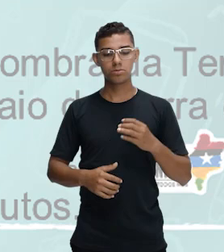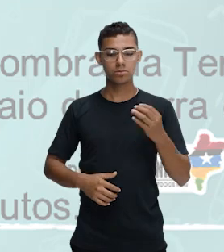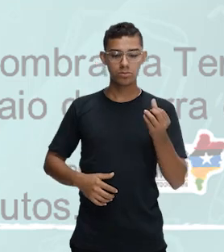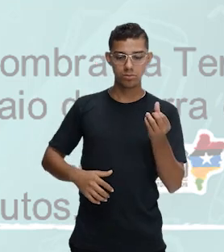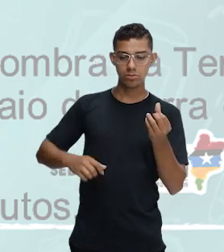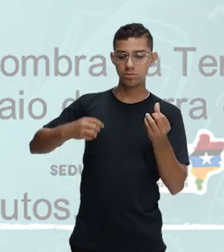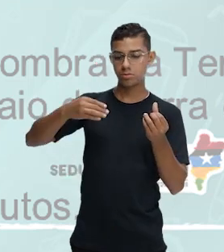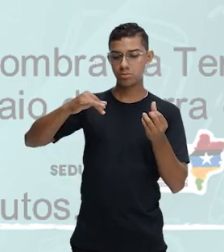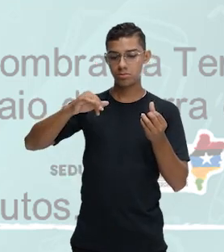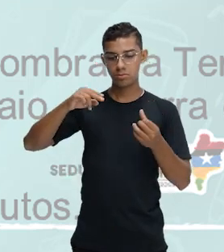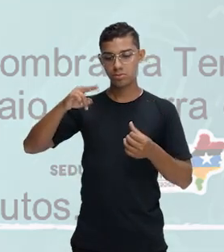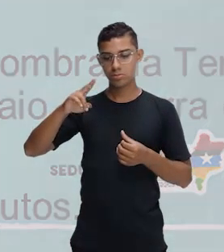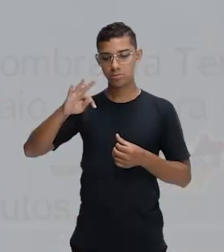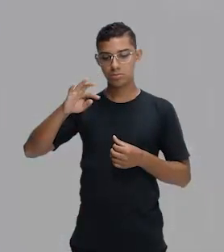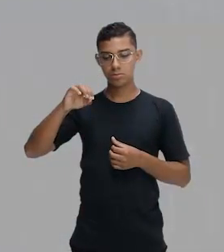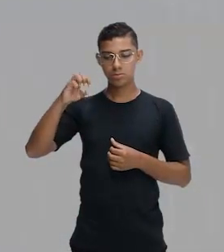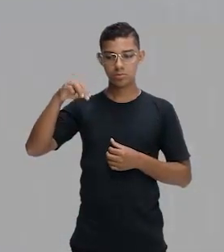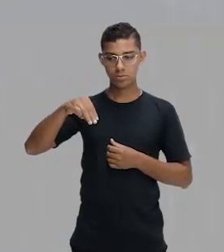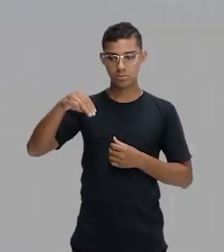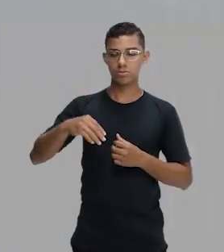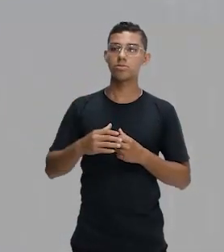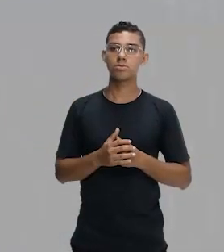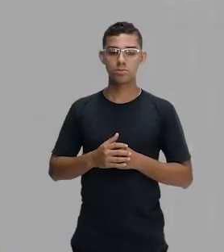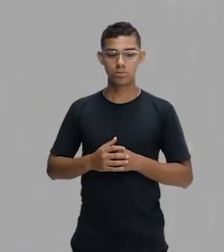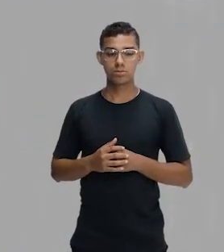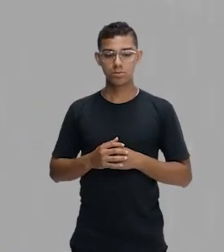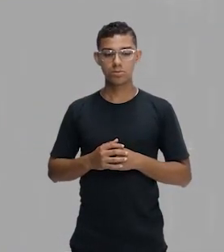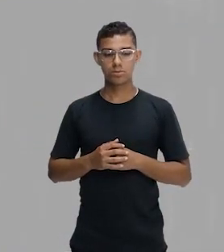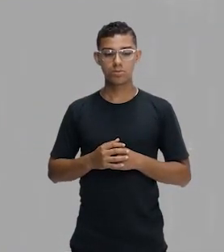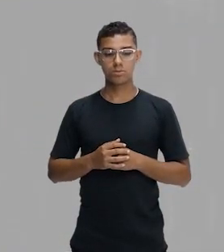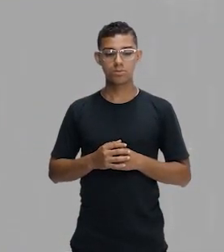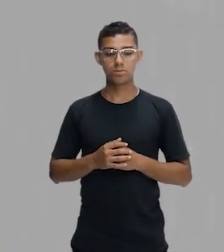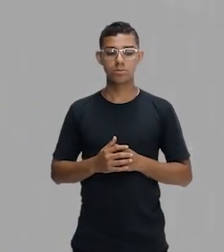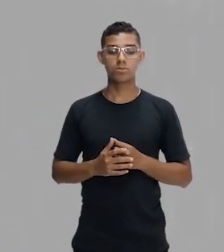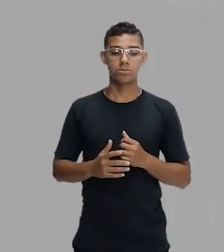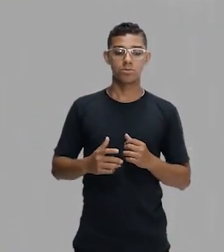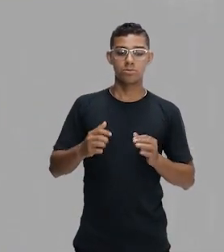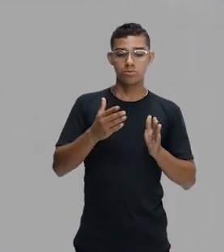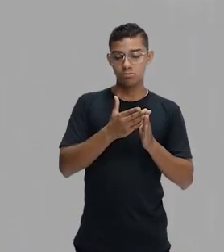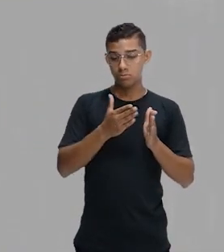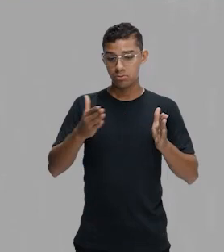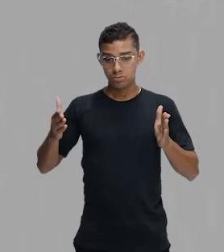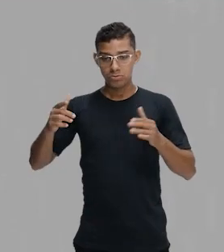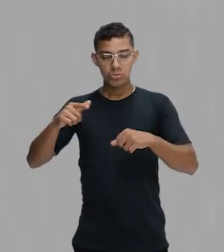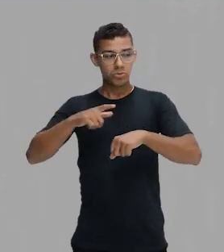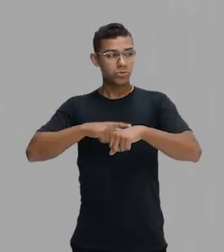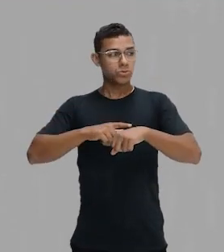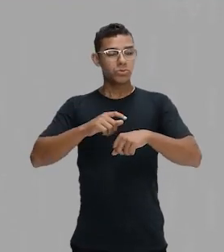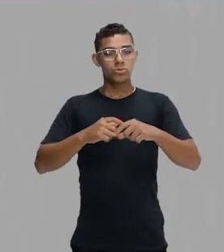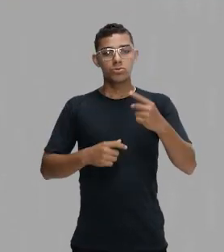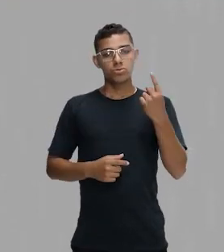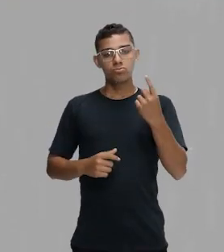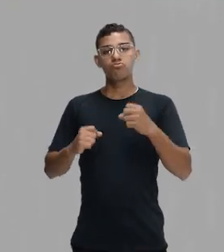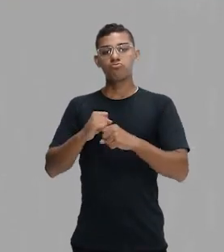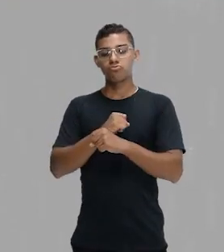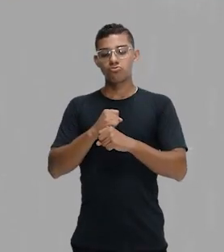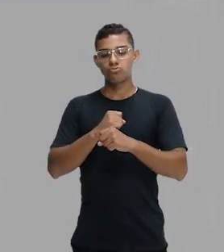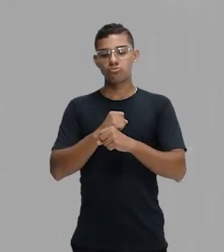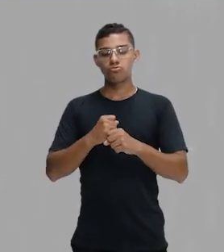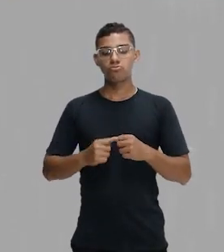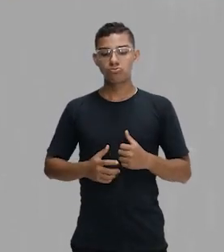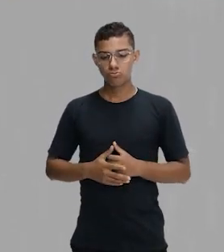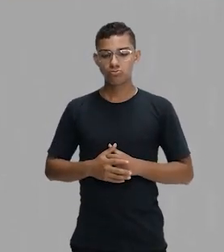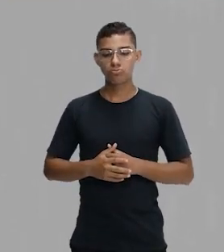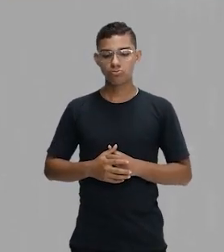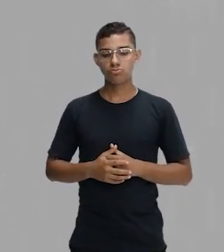minutos. Olha só, determinou a duração de um ano com a margem de 6 minutos de erro. Ok? Então, para o